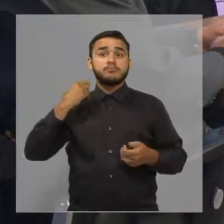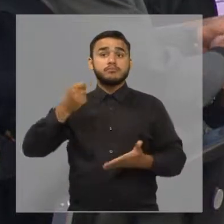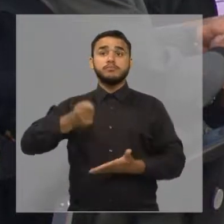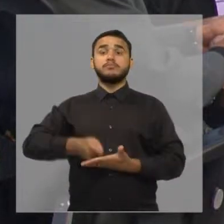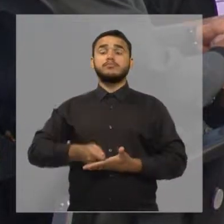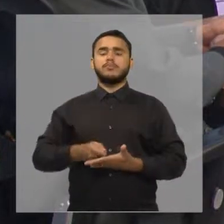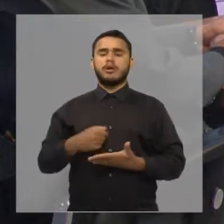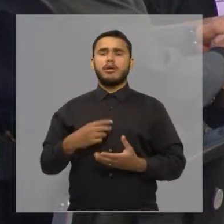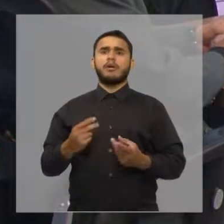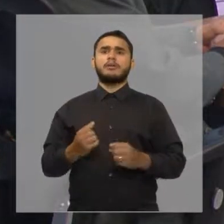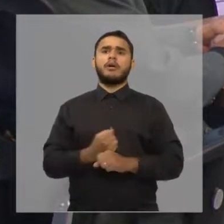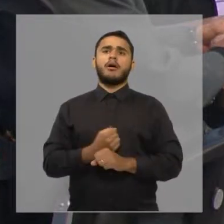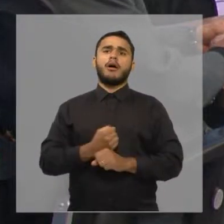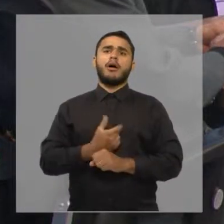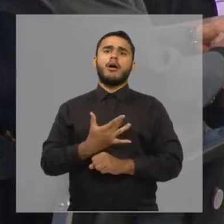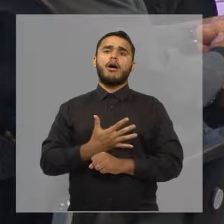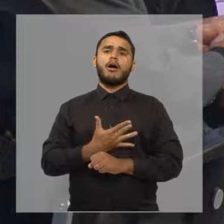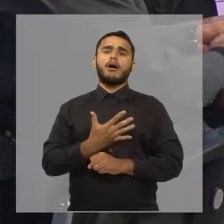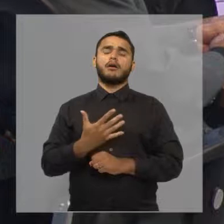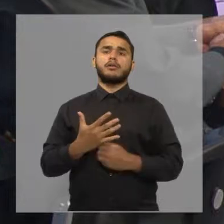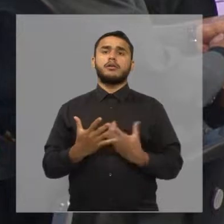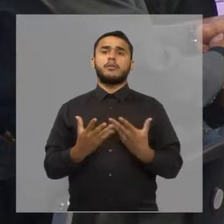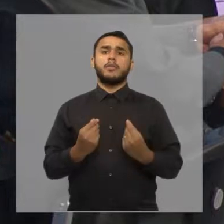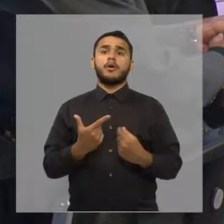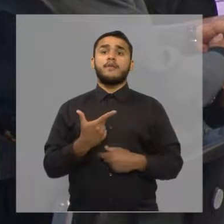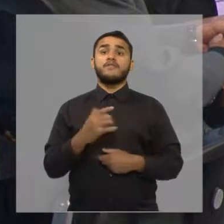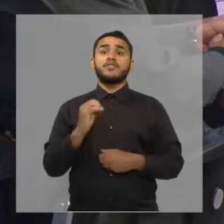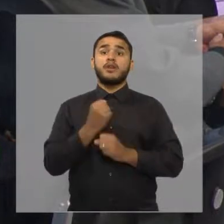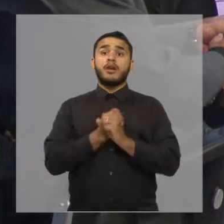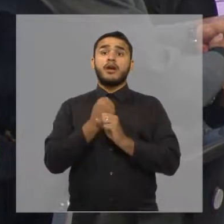estão pendentes no Supremo Tribunal Federal há mais de 20 anos.